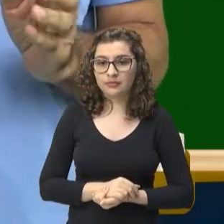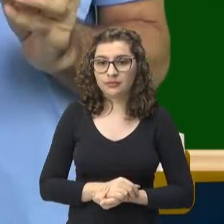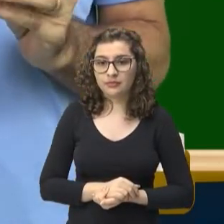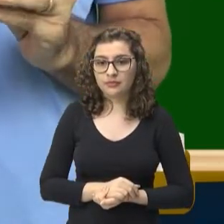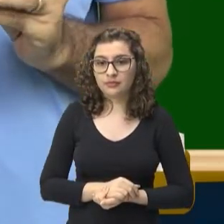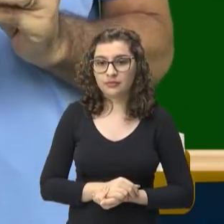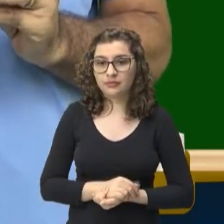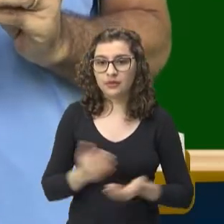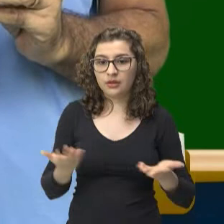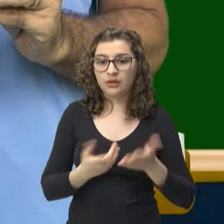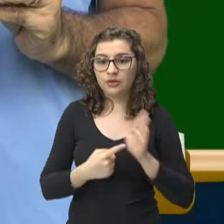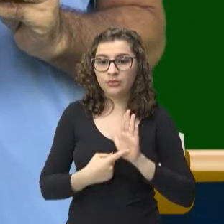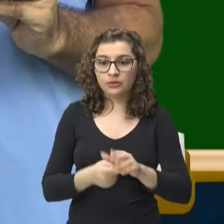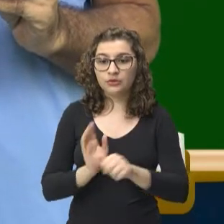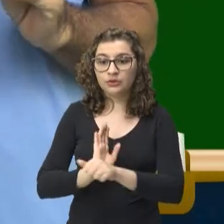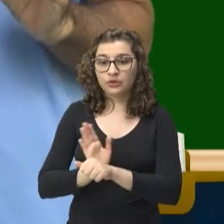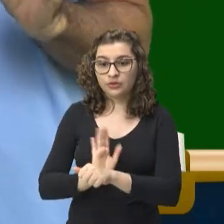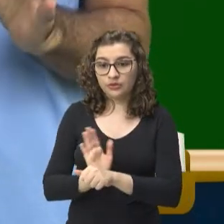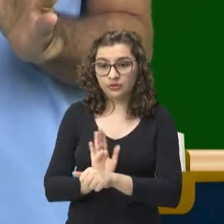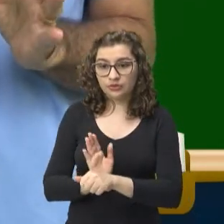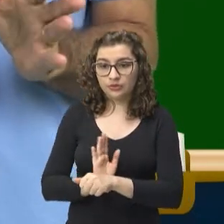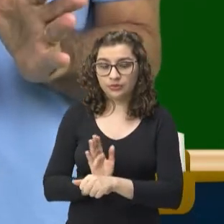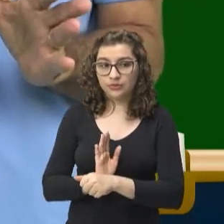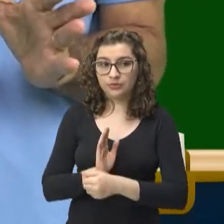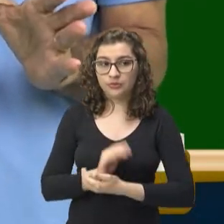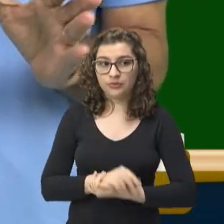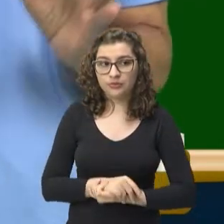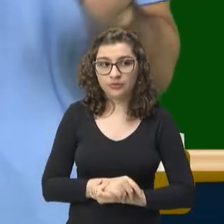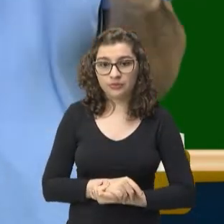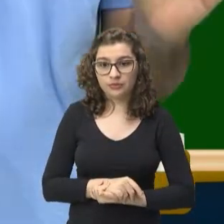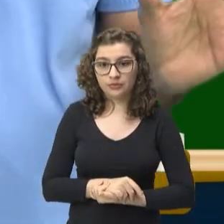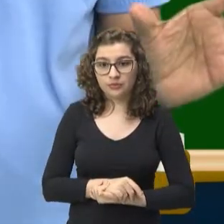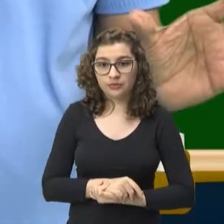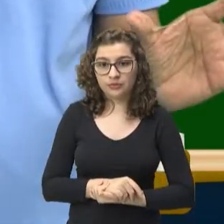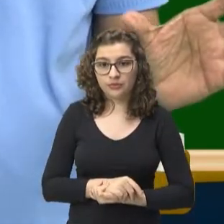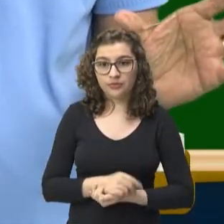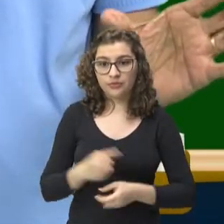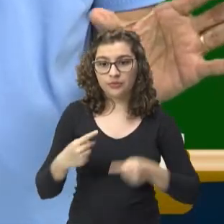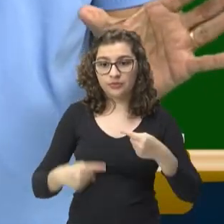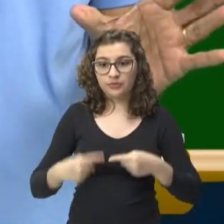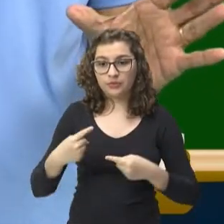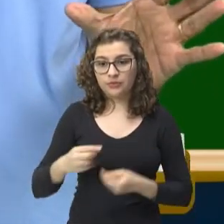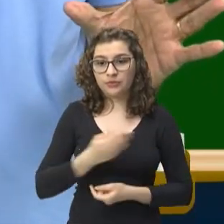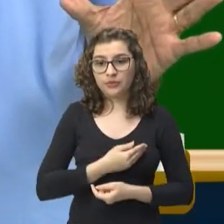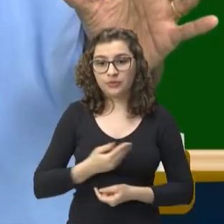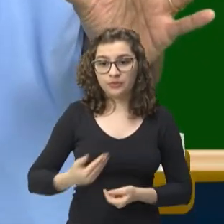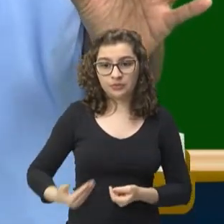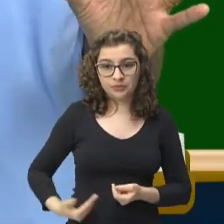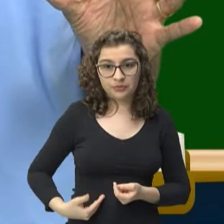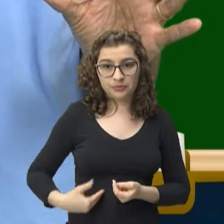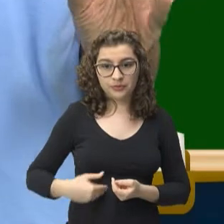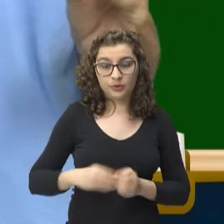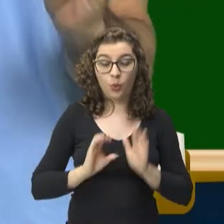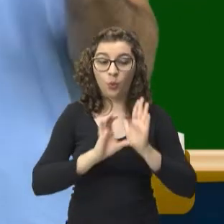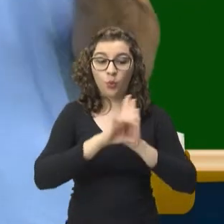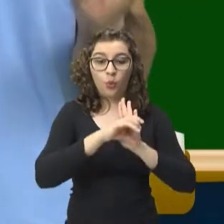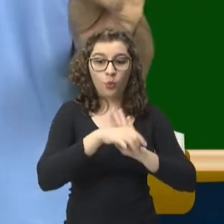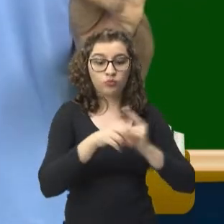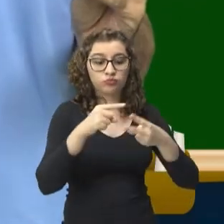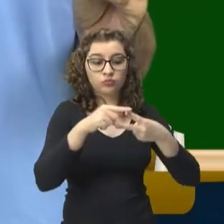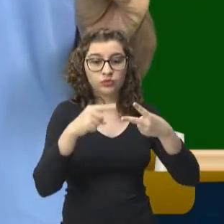Aí nós temos um vídeo que traz o seguinte, políticas públicas, um conceito,